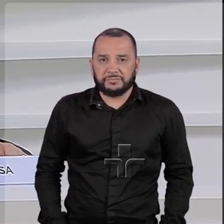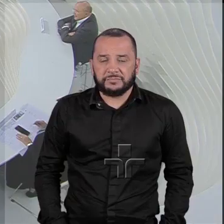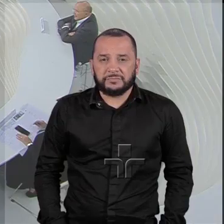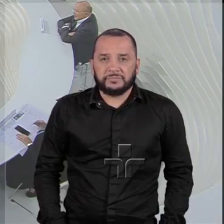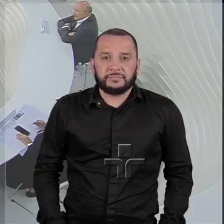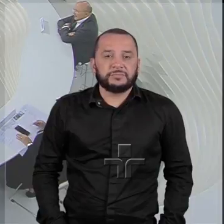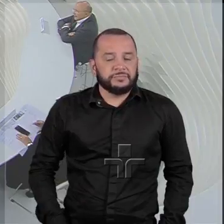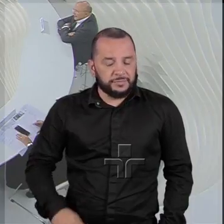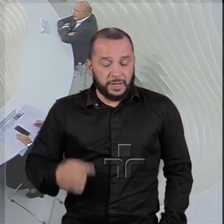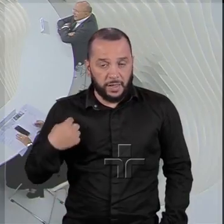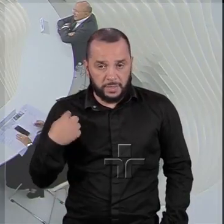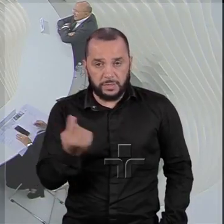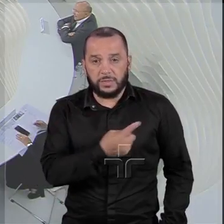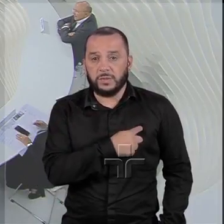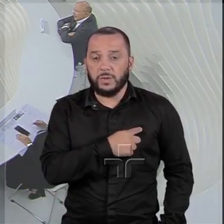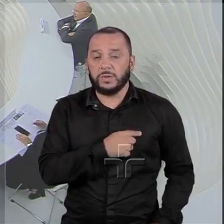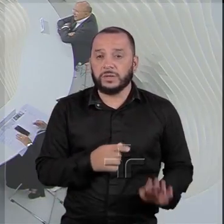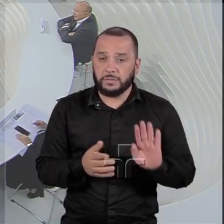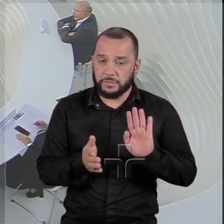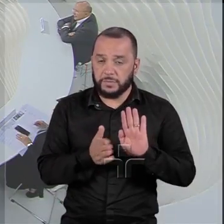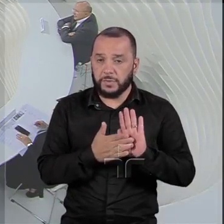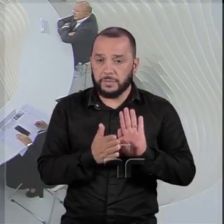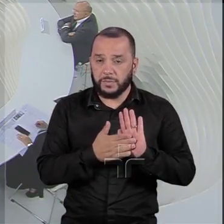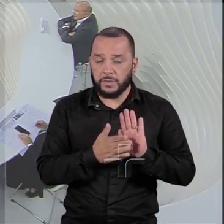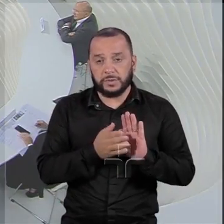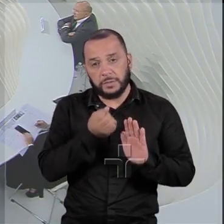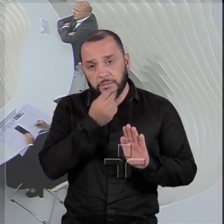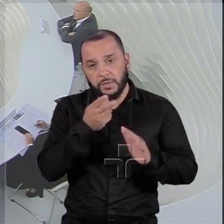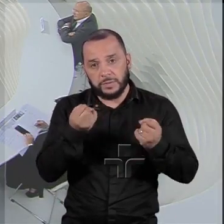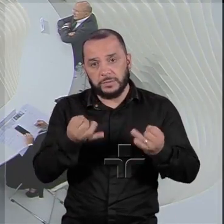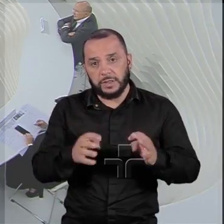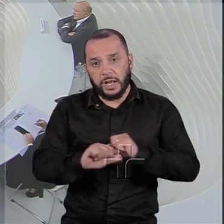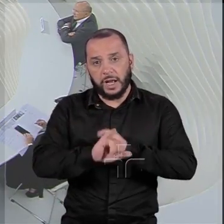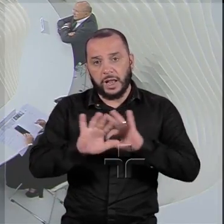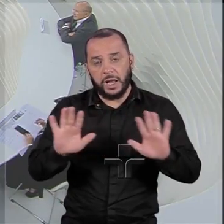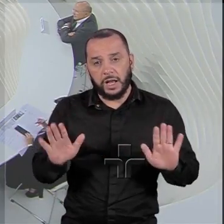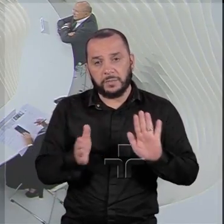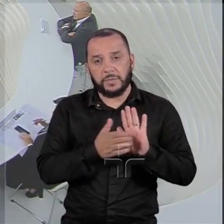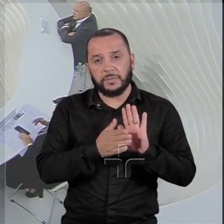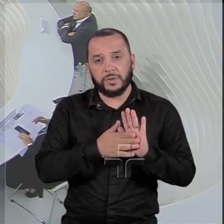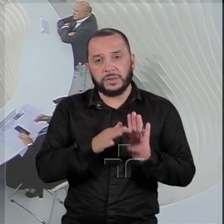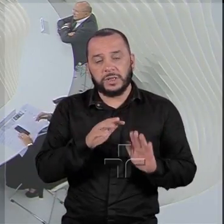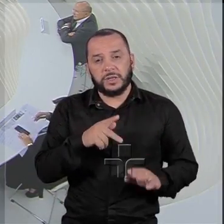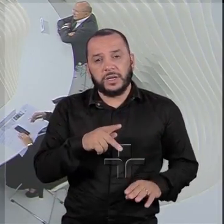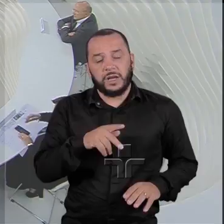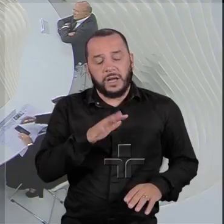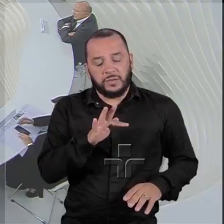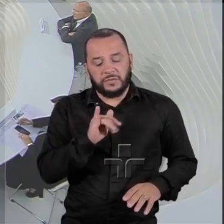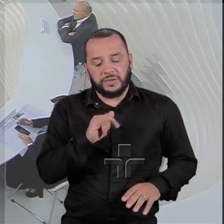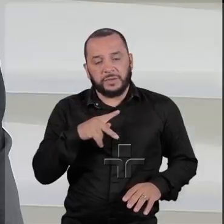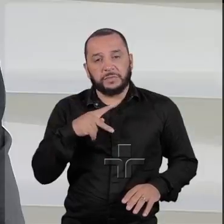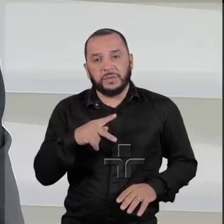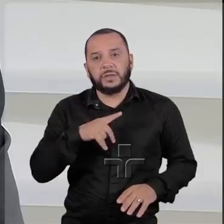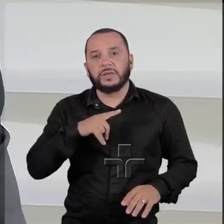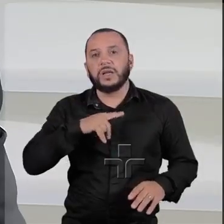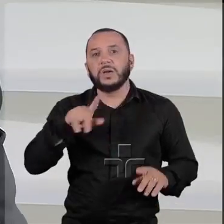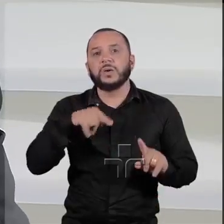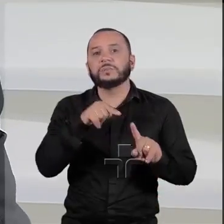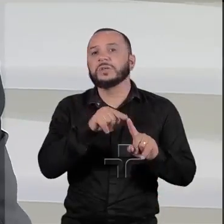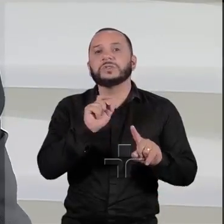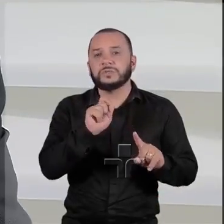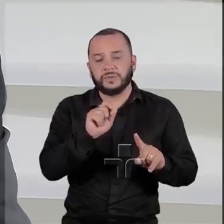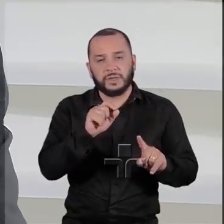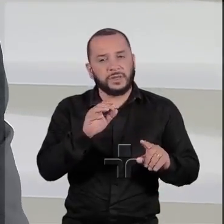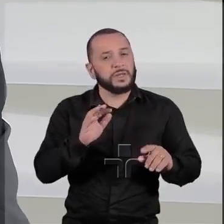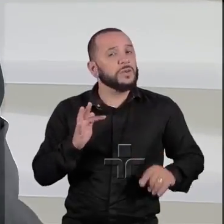Na nossa proposta, acho que é bom esclarecer também que a proposta da FIP tem o objetivo de lá